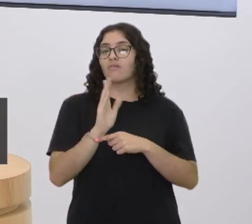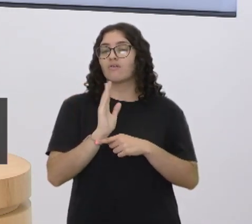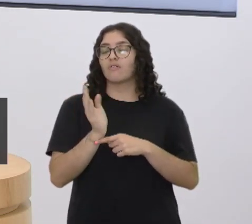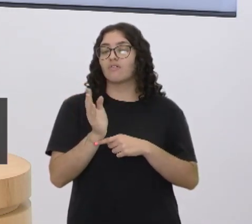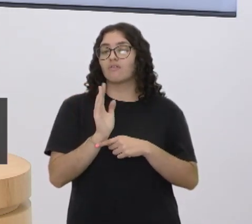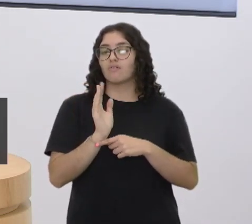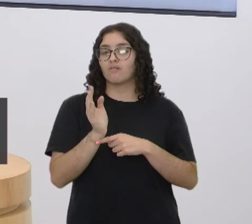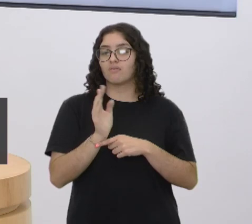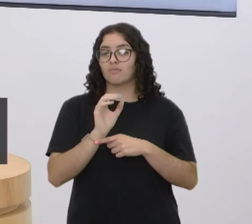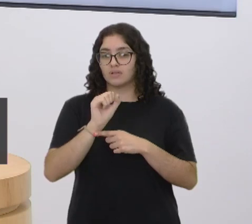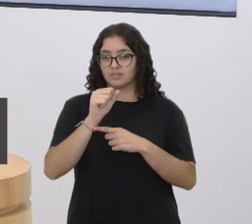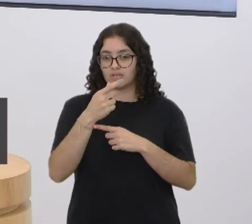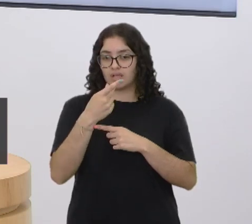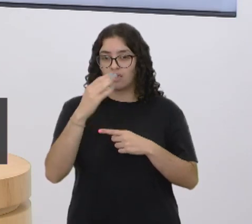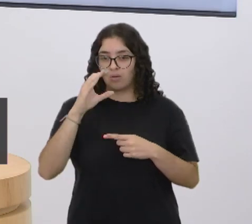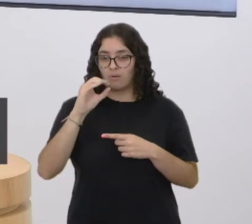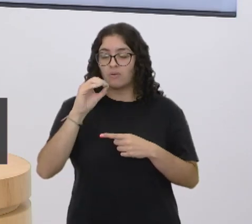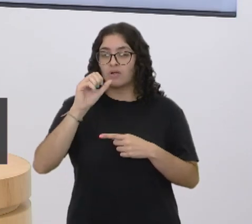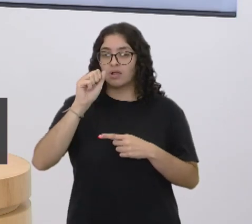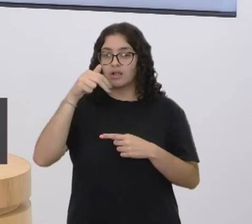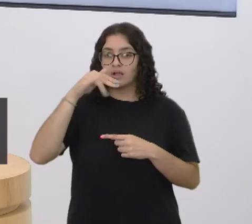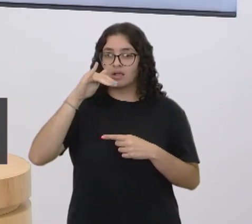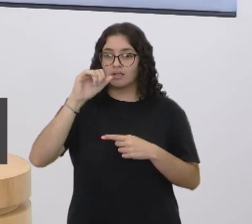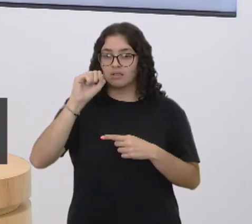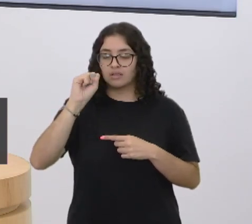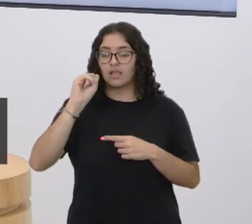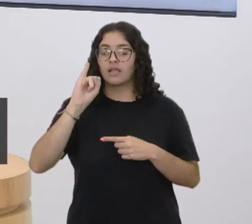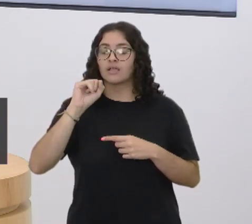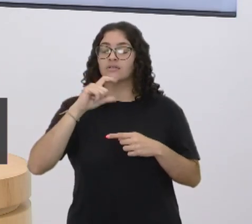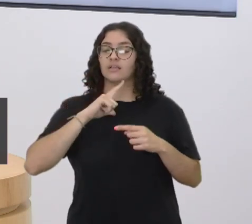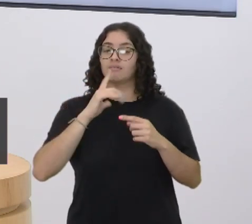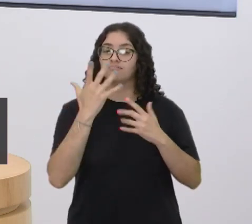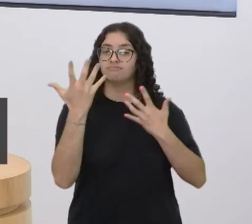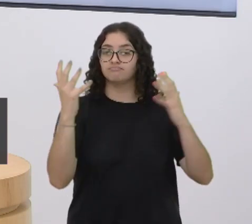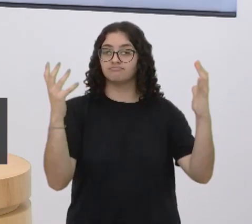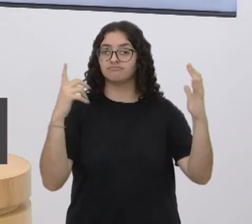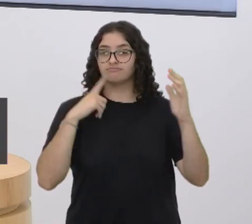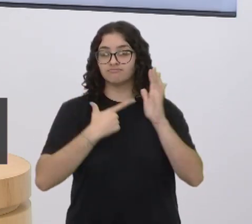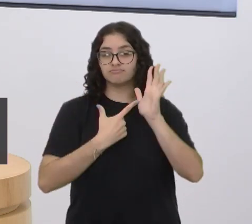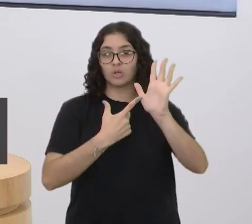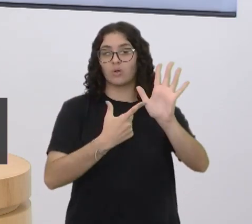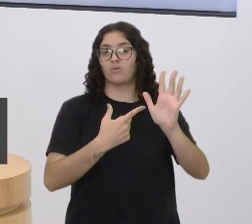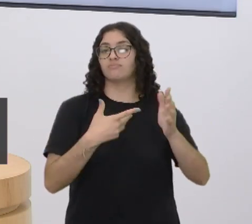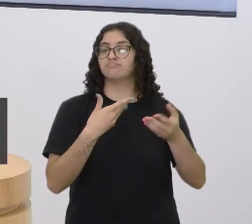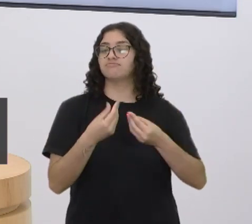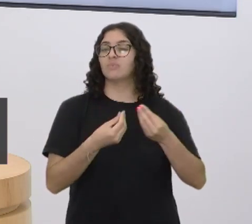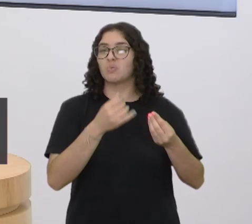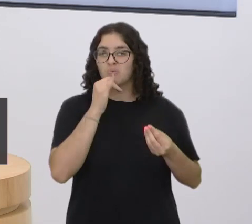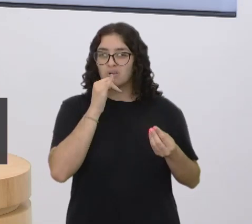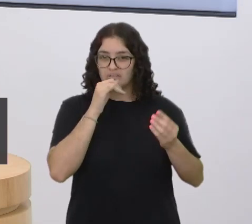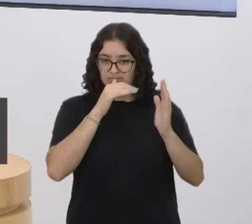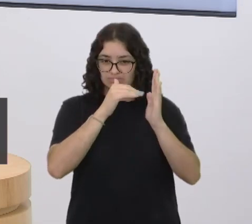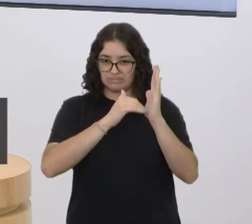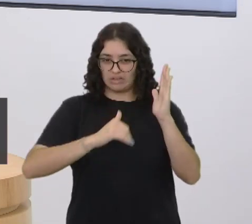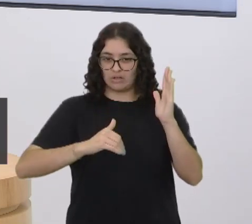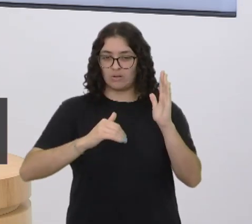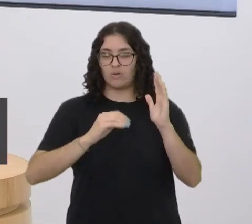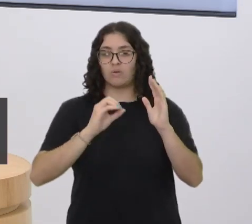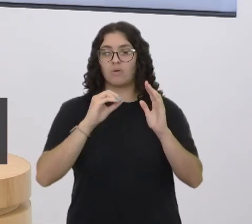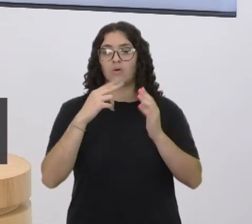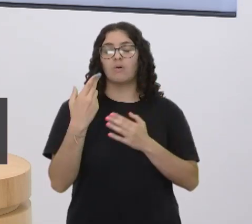dos Anéis sem a paisagem que acompanha todo o filme, toda a criação do Senhor dos Anéis. O que seria de Star Wars sem